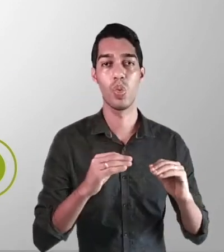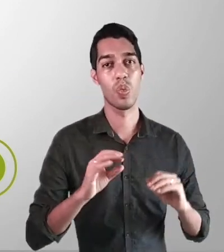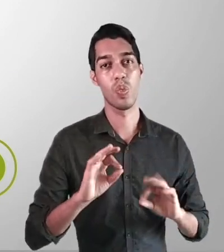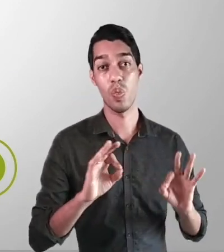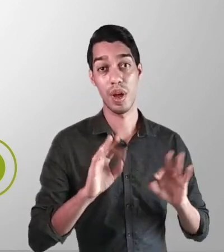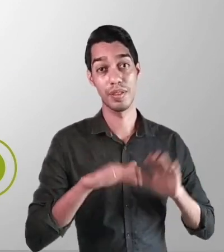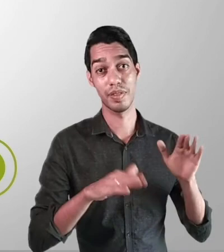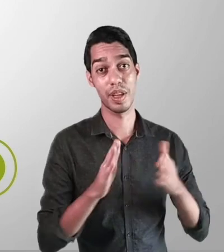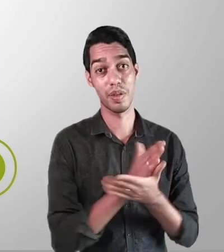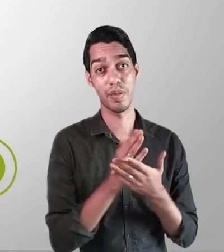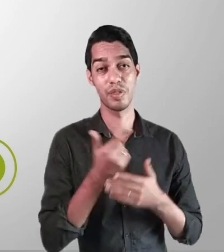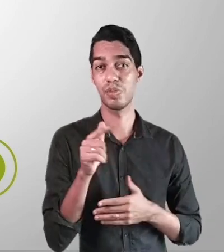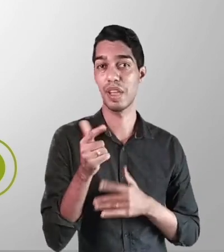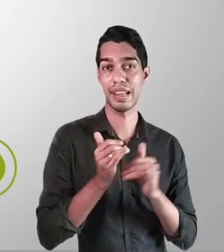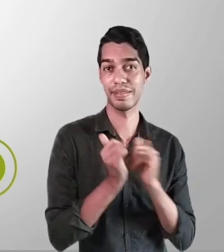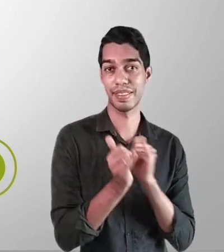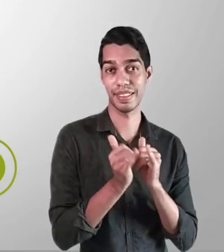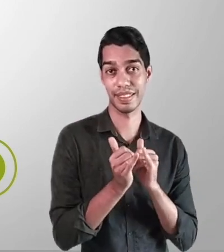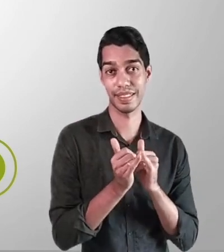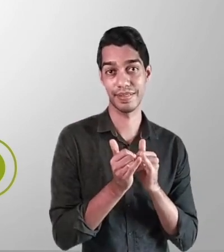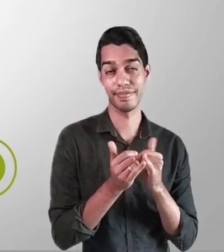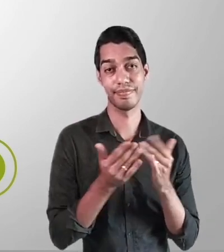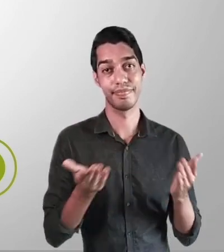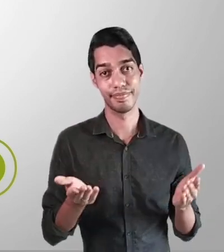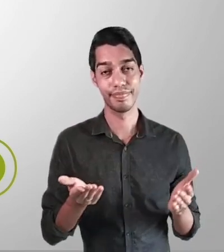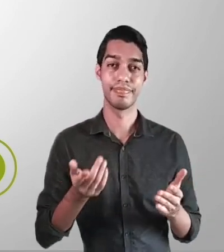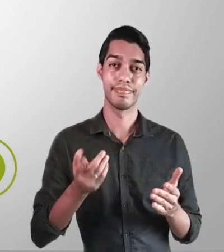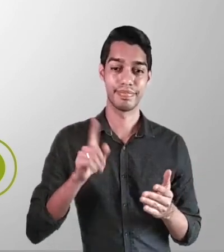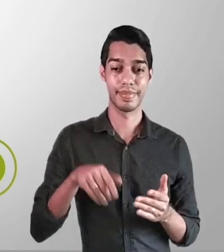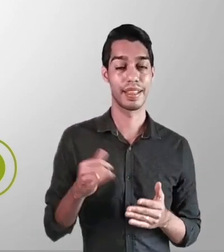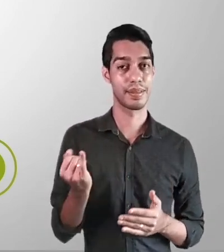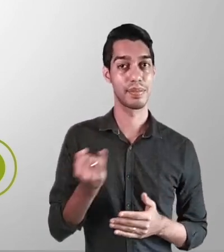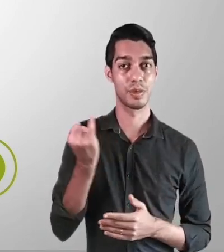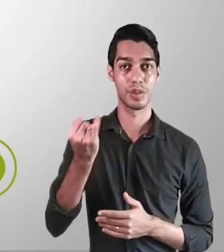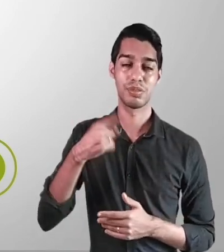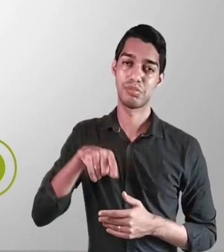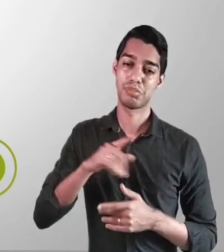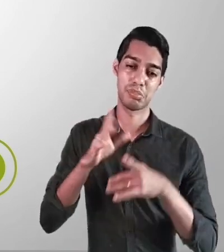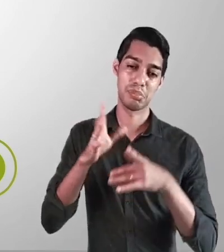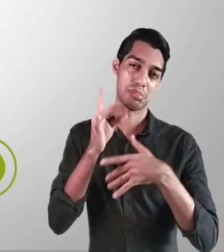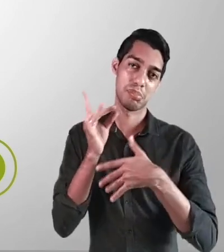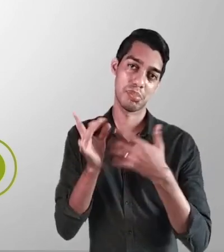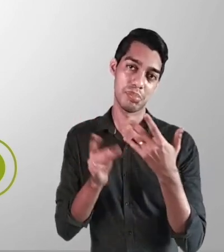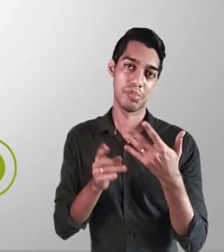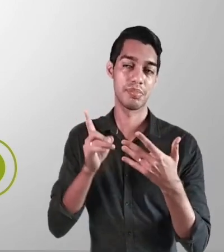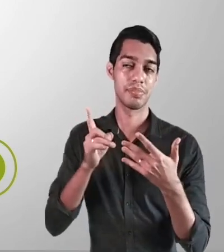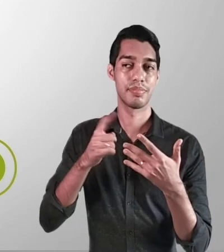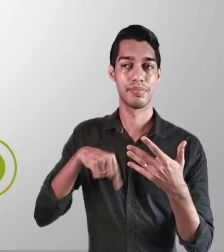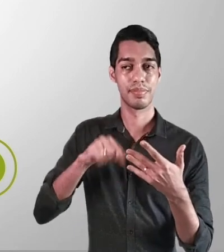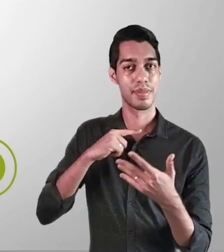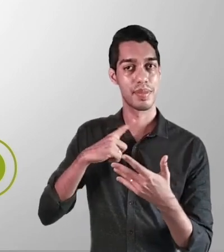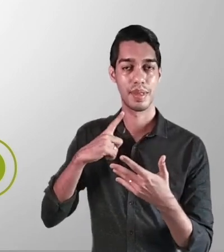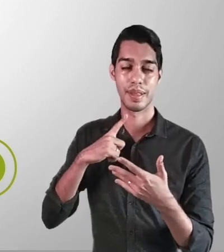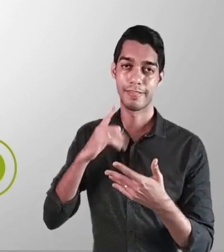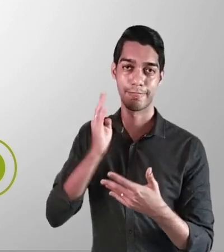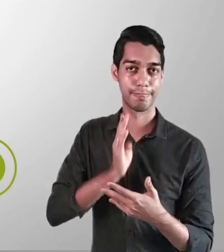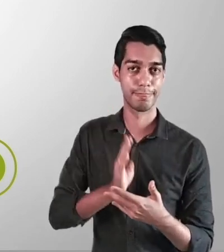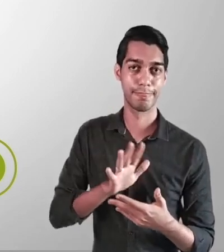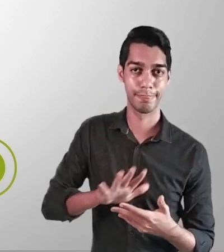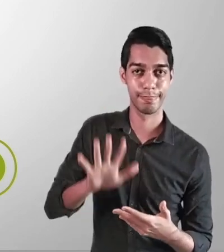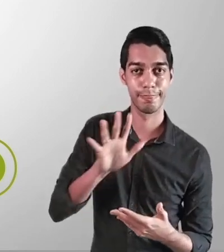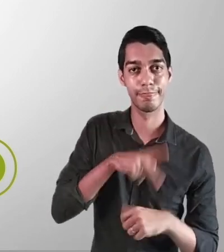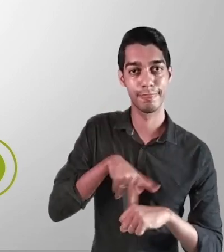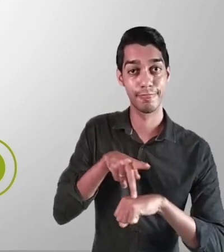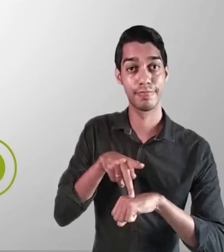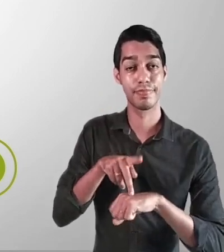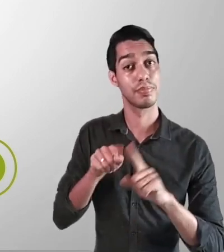continuam sendo muito importantes, razão aí das peculiaridades do nosso país, que é continental. Mas nós temos visto, por outro lado,